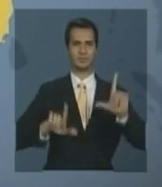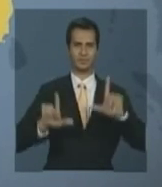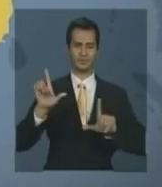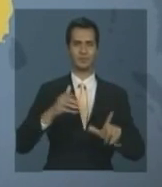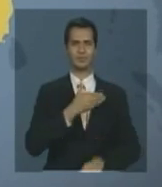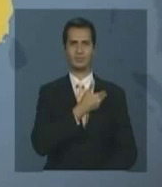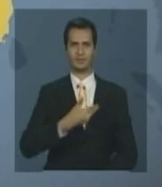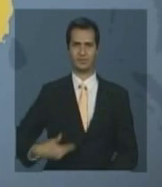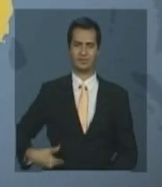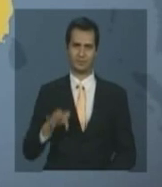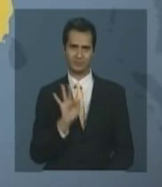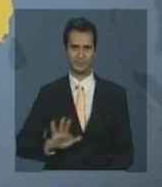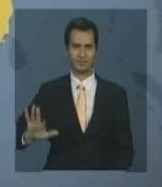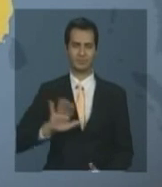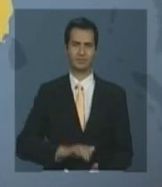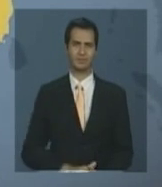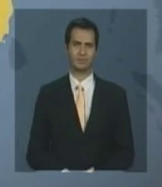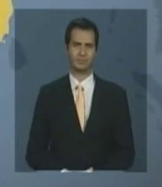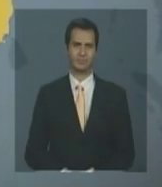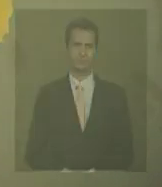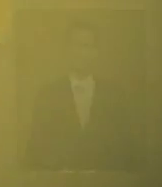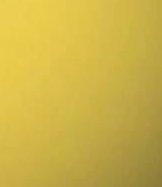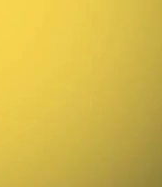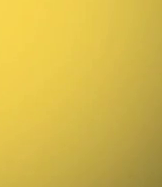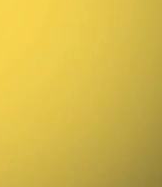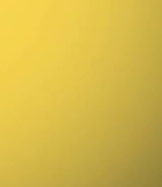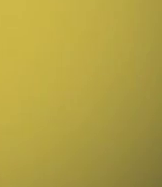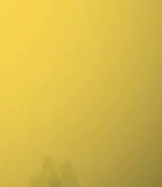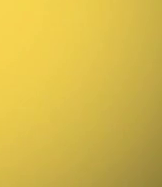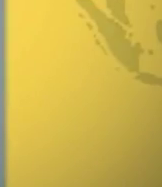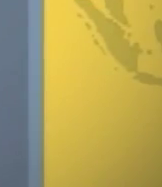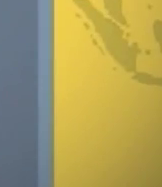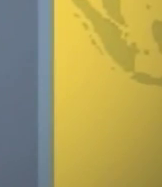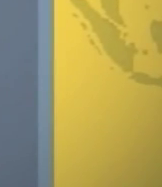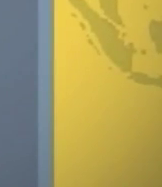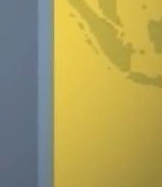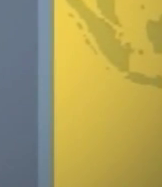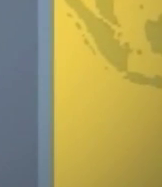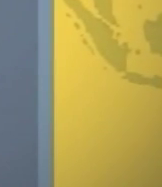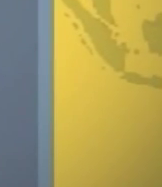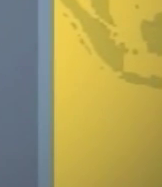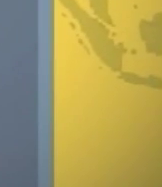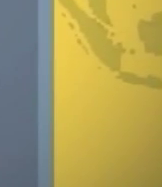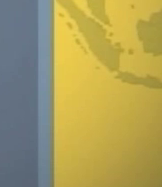Continue com a gente, NBR e a TV do Governo Federal. Thank you.